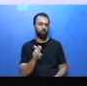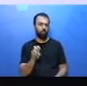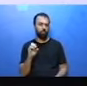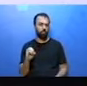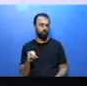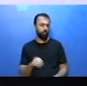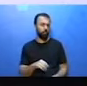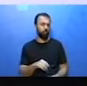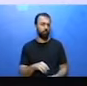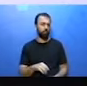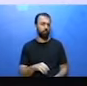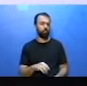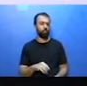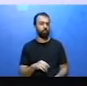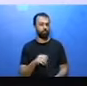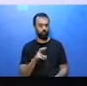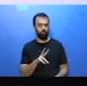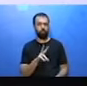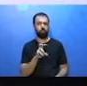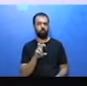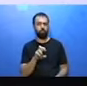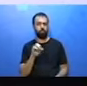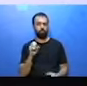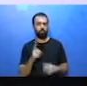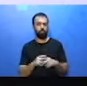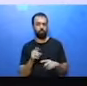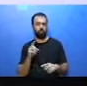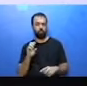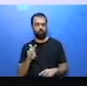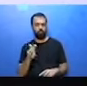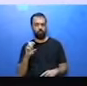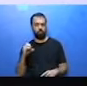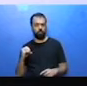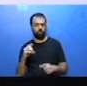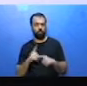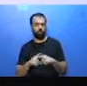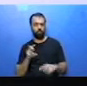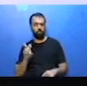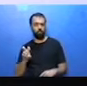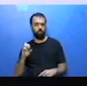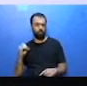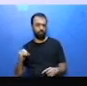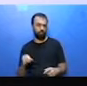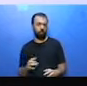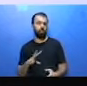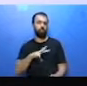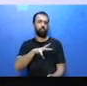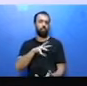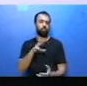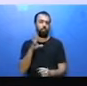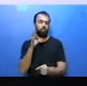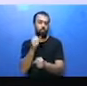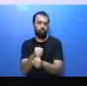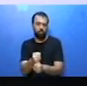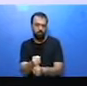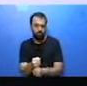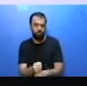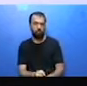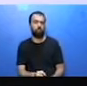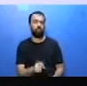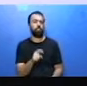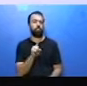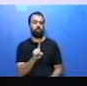50 mais 50 mais 50 isso deu um total de